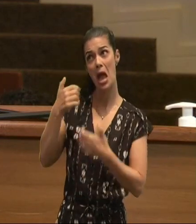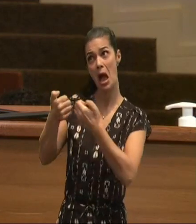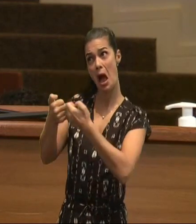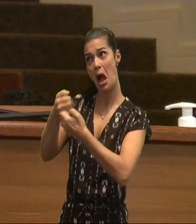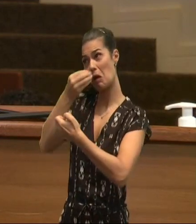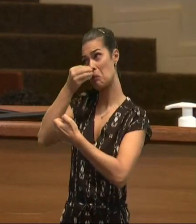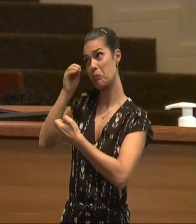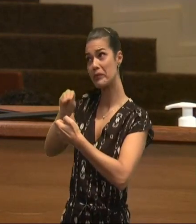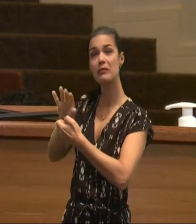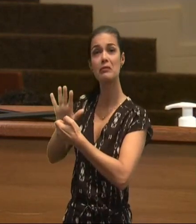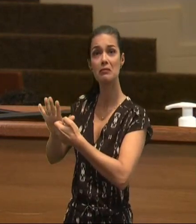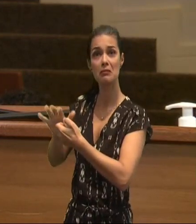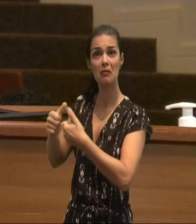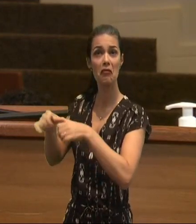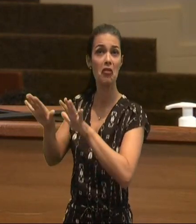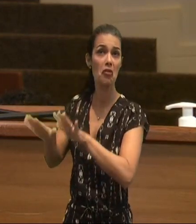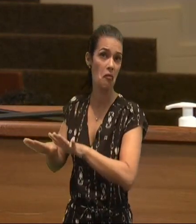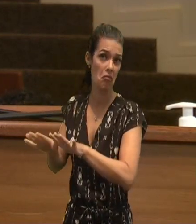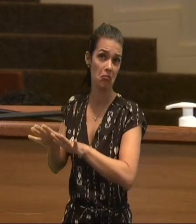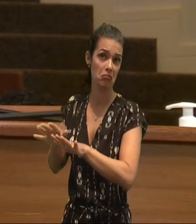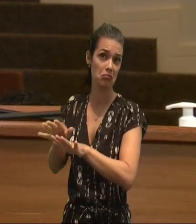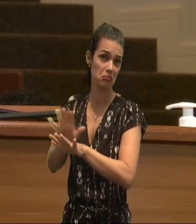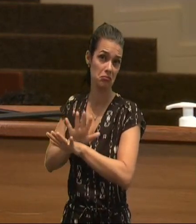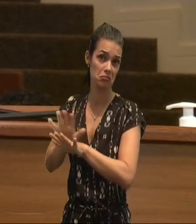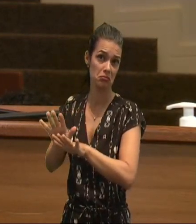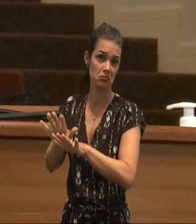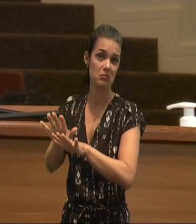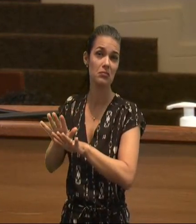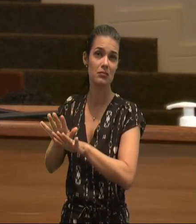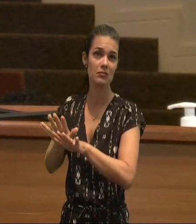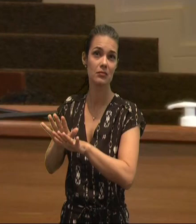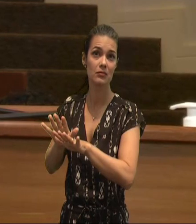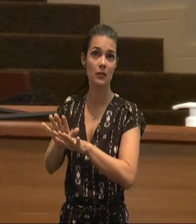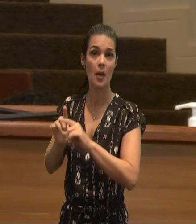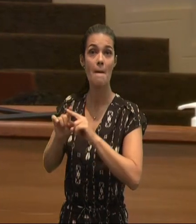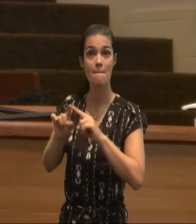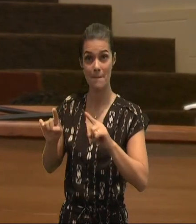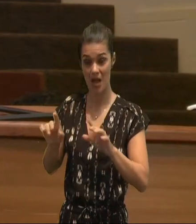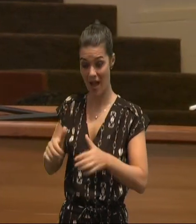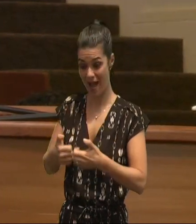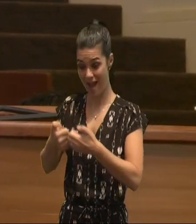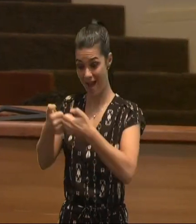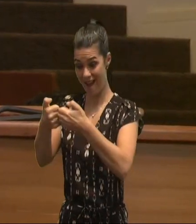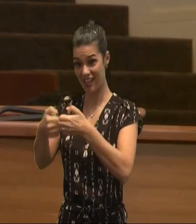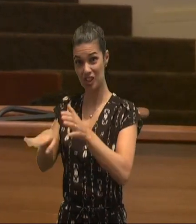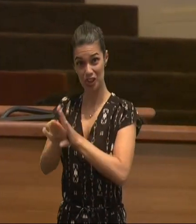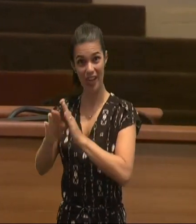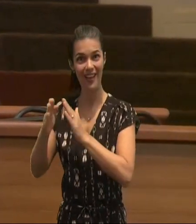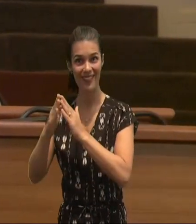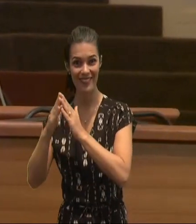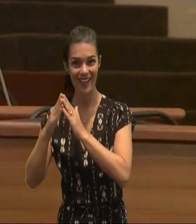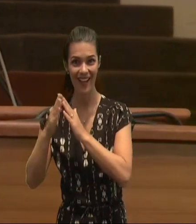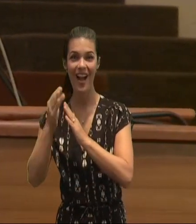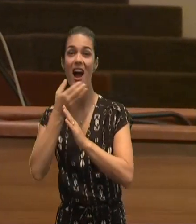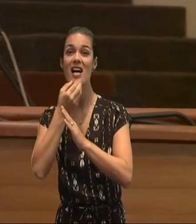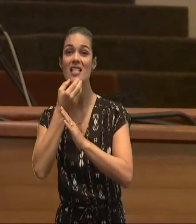de Abinadab. Quando esta arca chega na casa de Abinadab, ele levanta o seu filho Eleazar